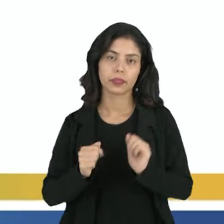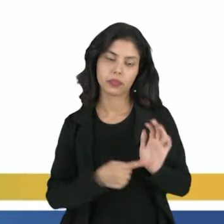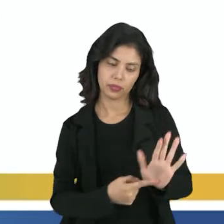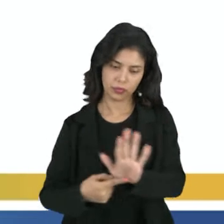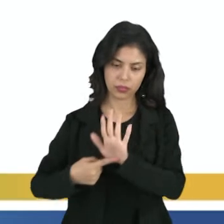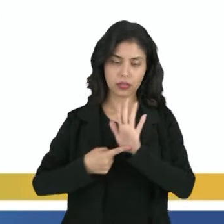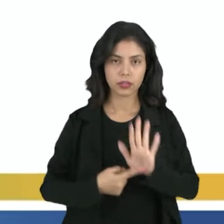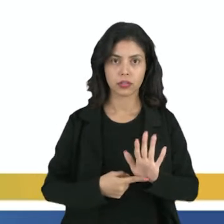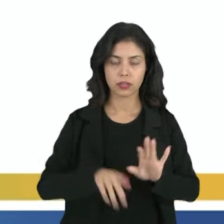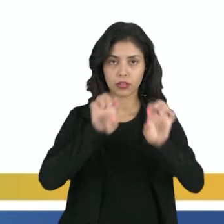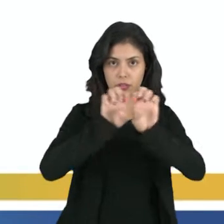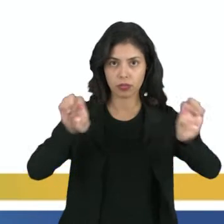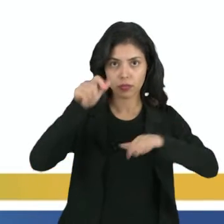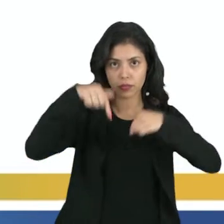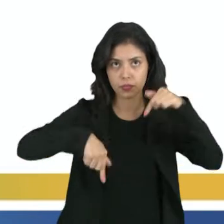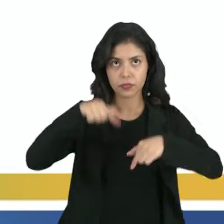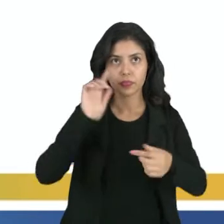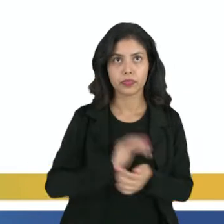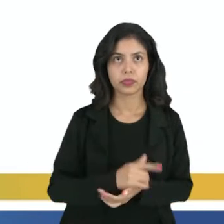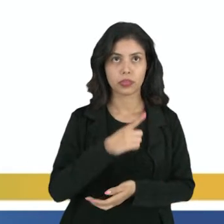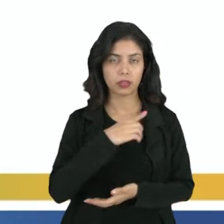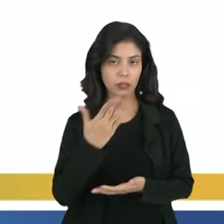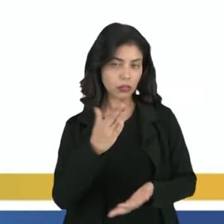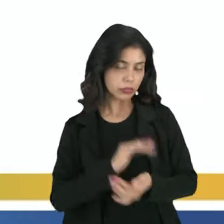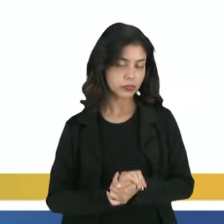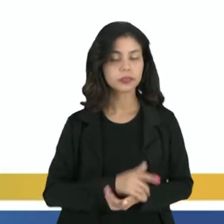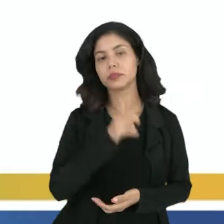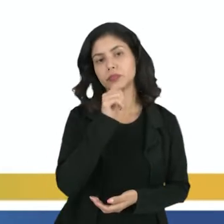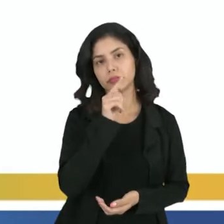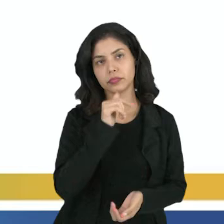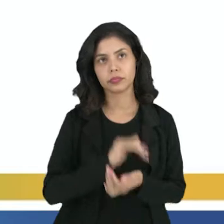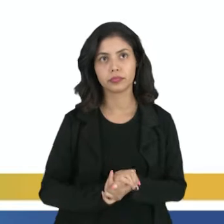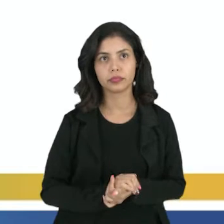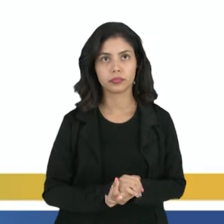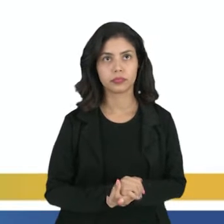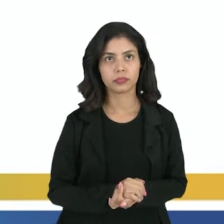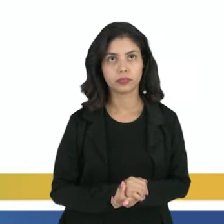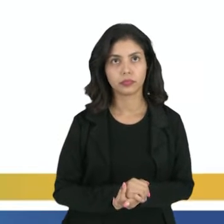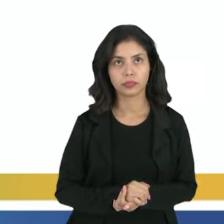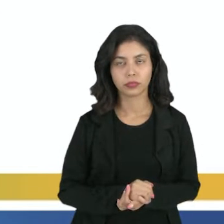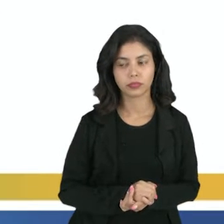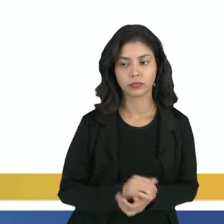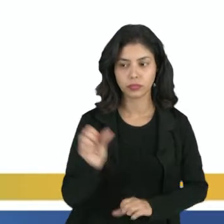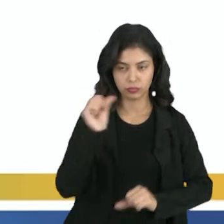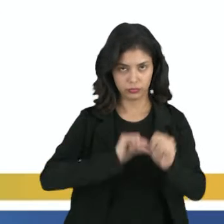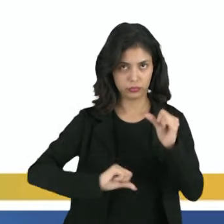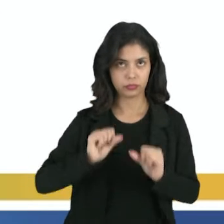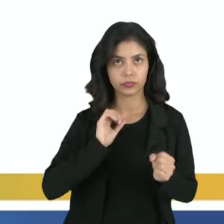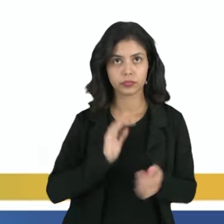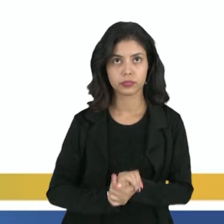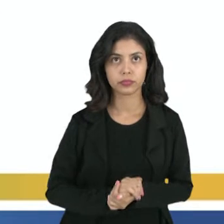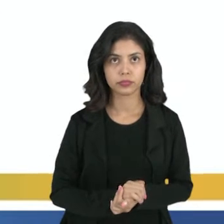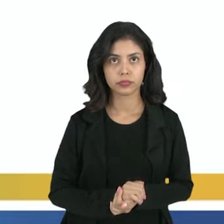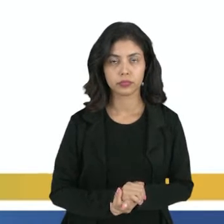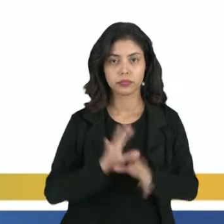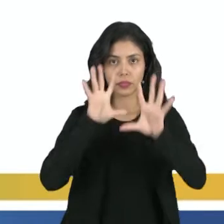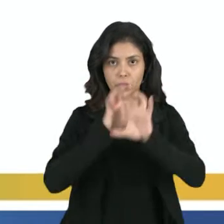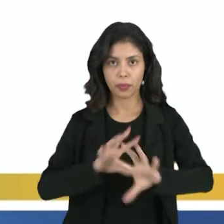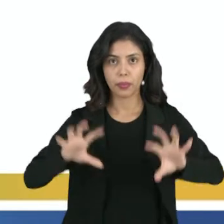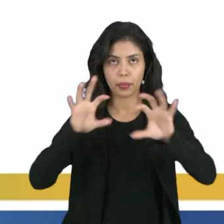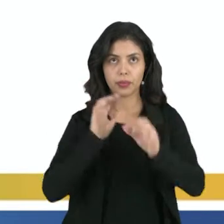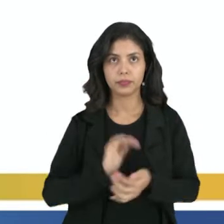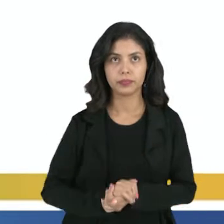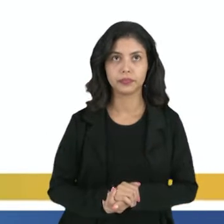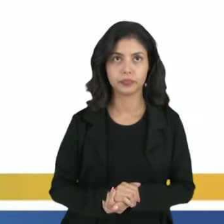representar na equação química? Então, nós temos aqui água no estado líquido, se transformando água no estado